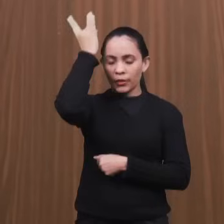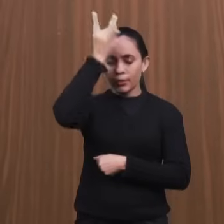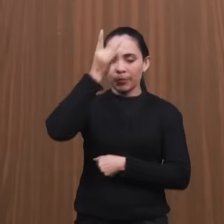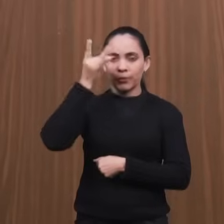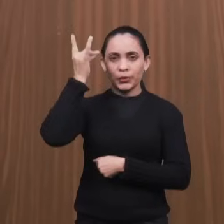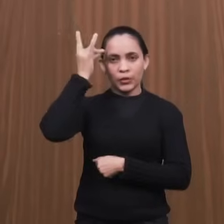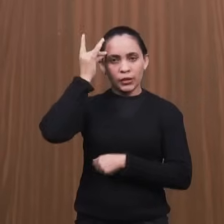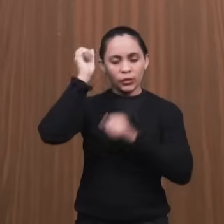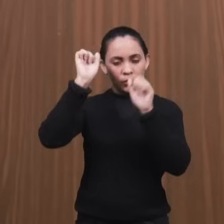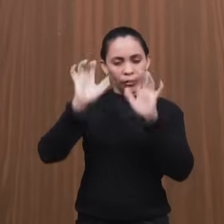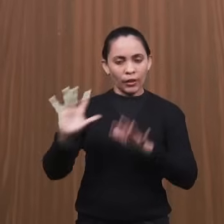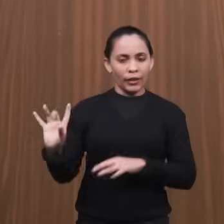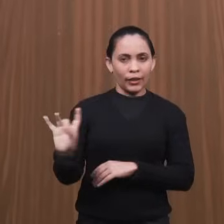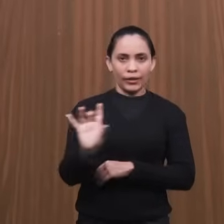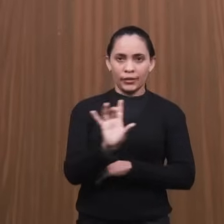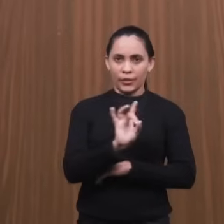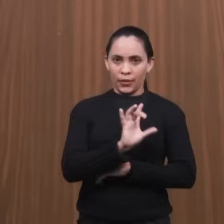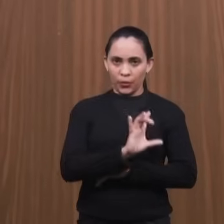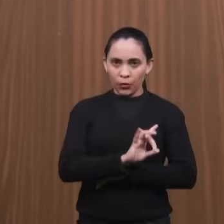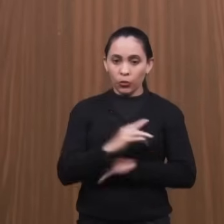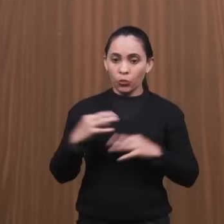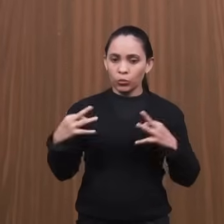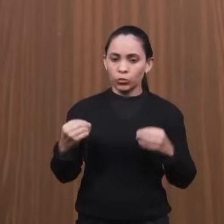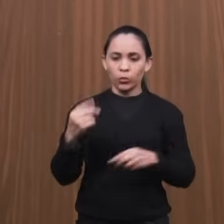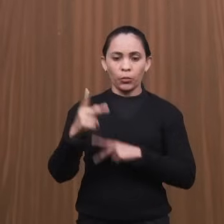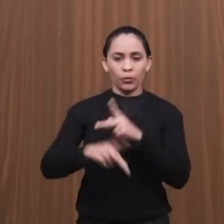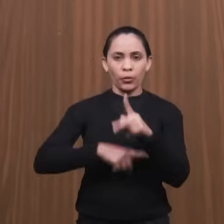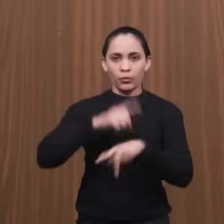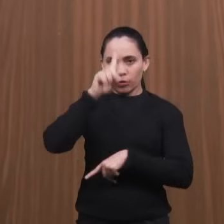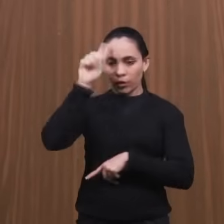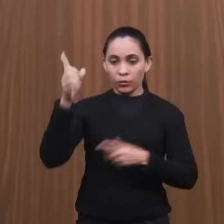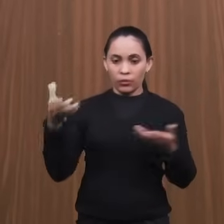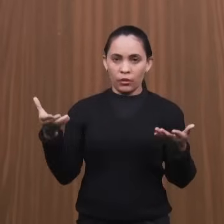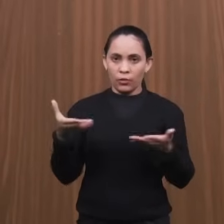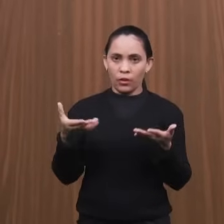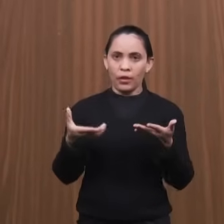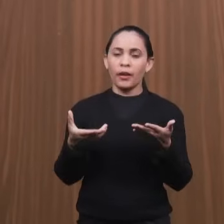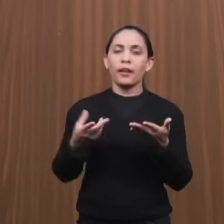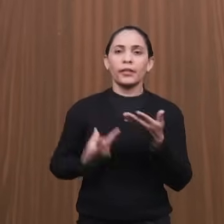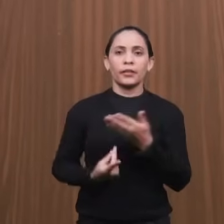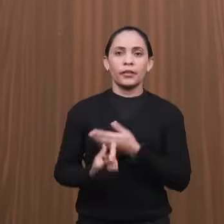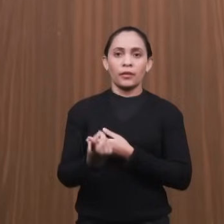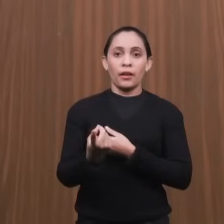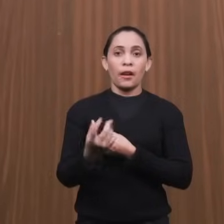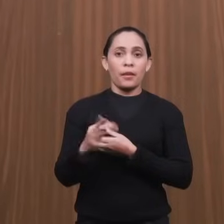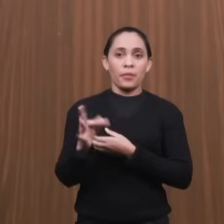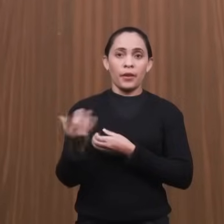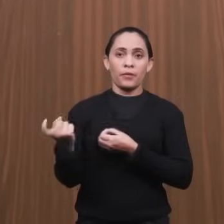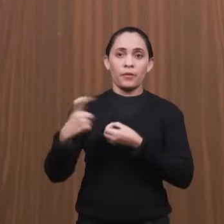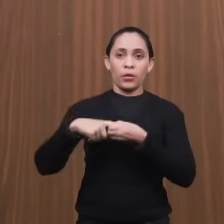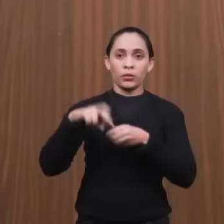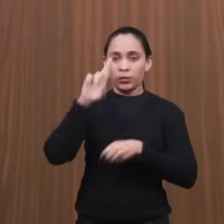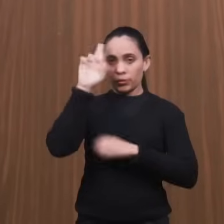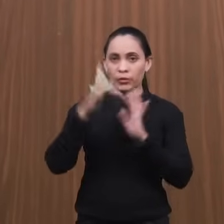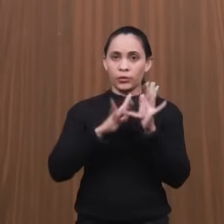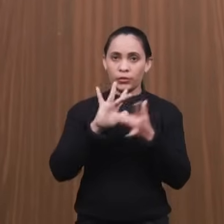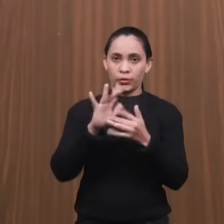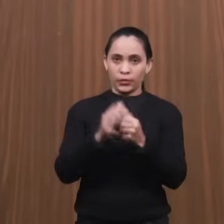Santo seja com cada um de vós e com todo o povo de Deus, desde agora e até a breve volta do Senhor